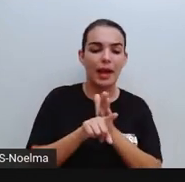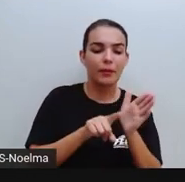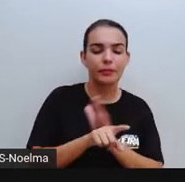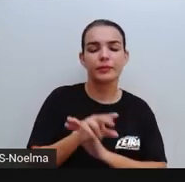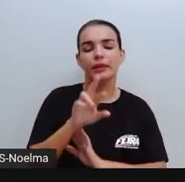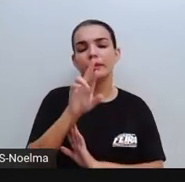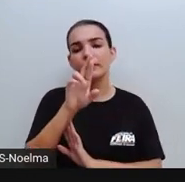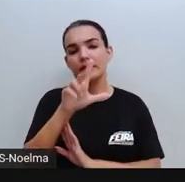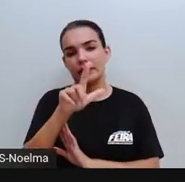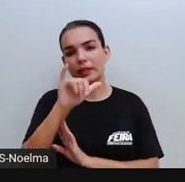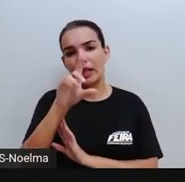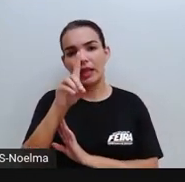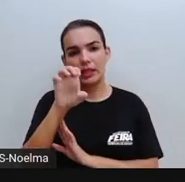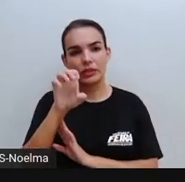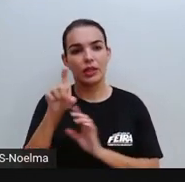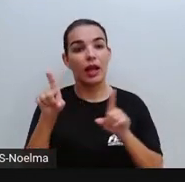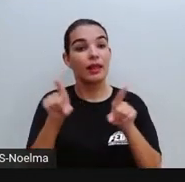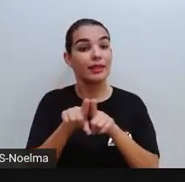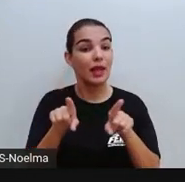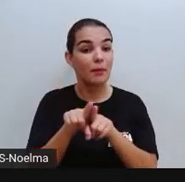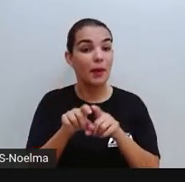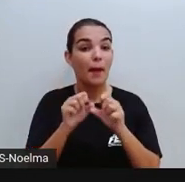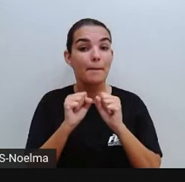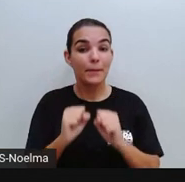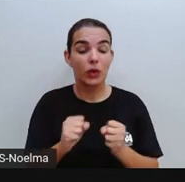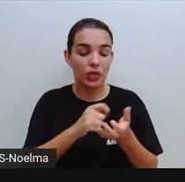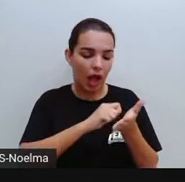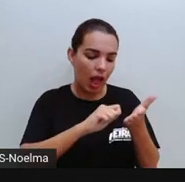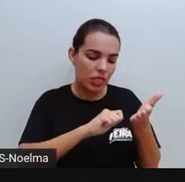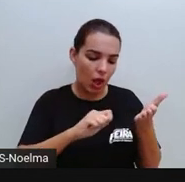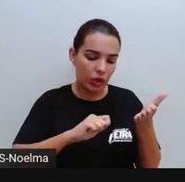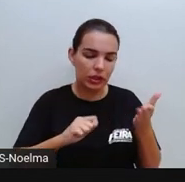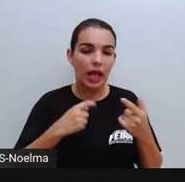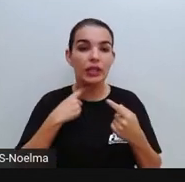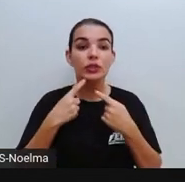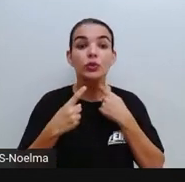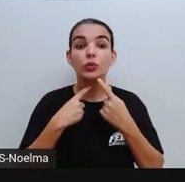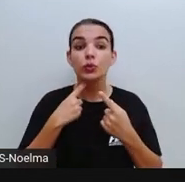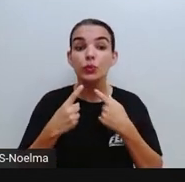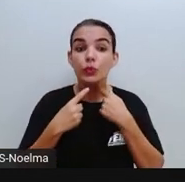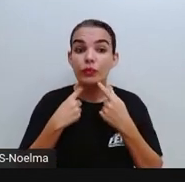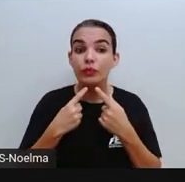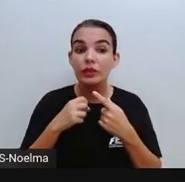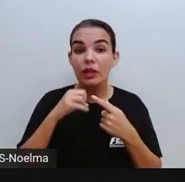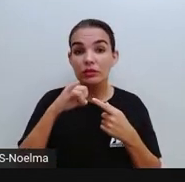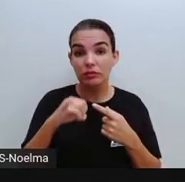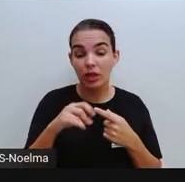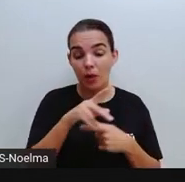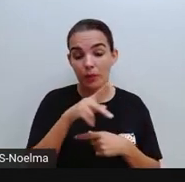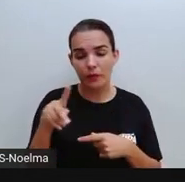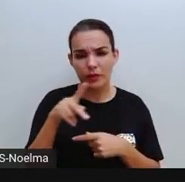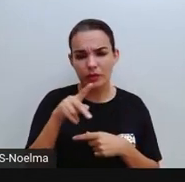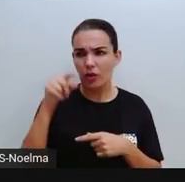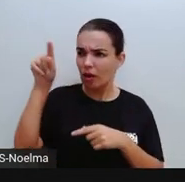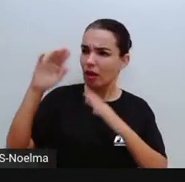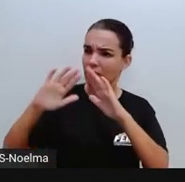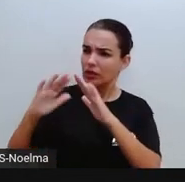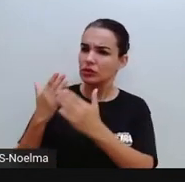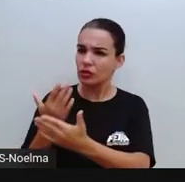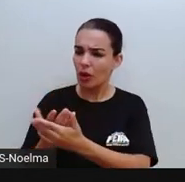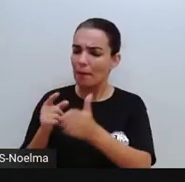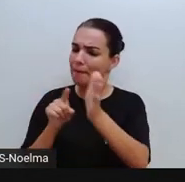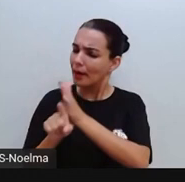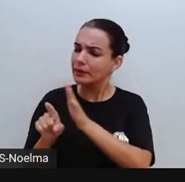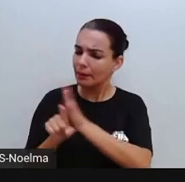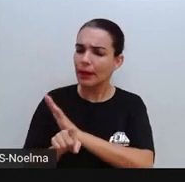texto tá bom e também pode né a notar essas dúvidas para tirar com seu professor aí na escola e